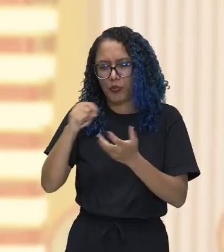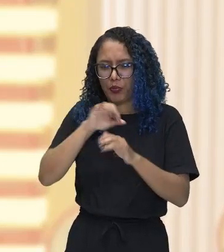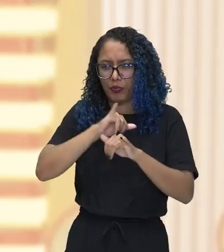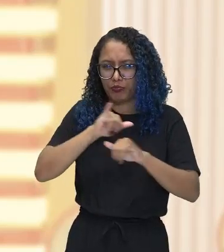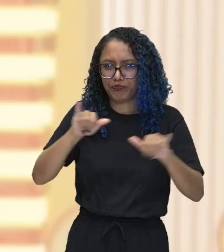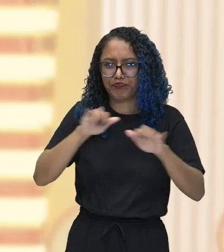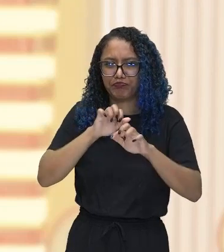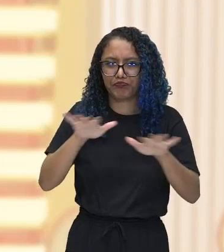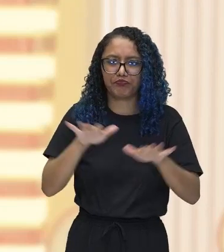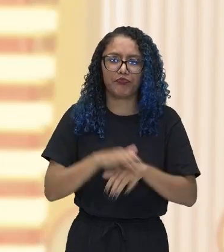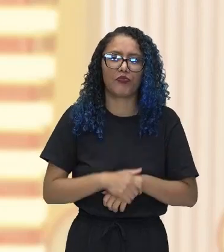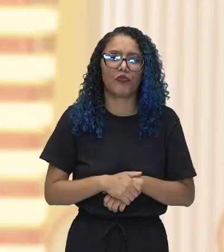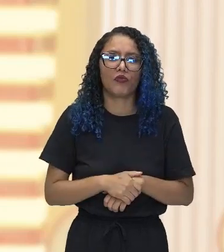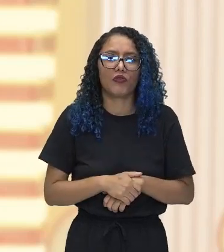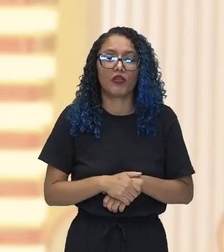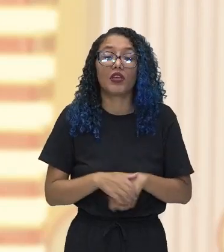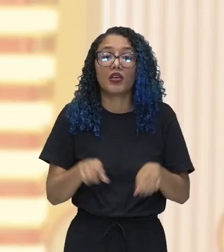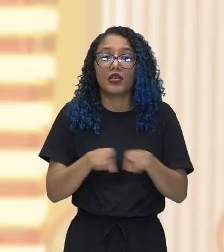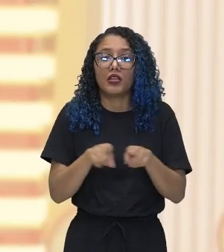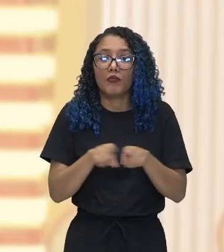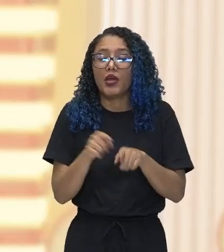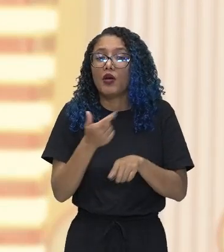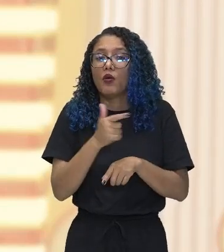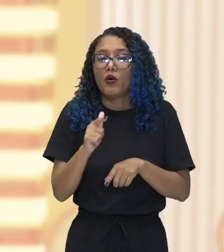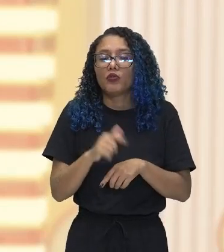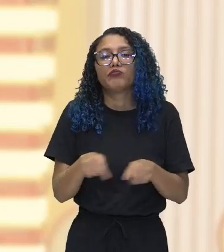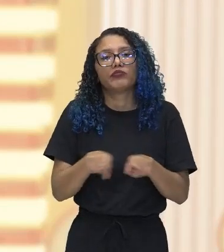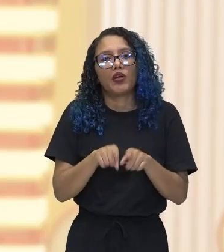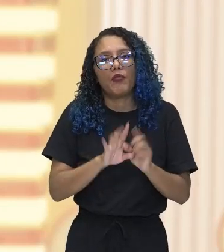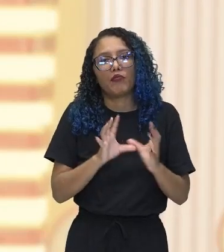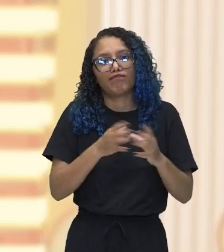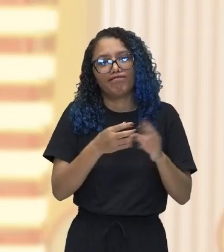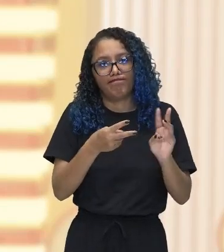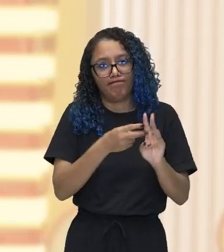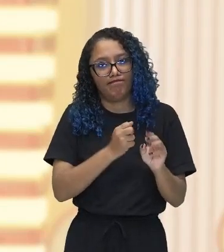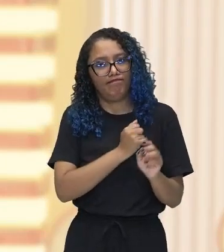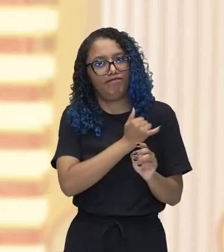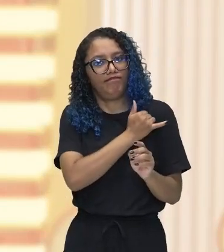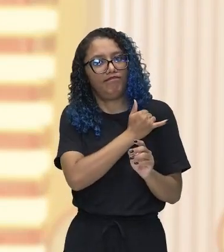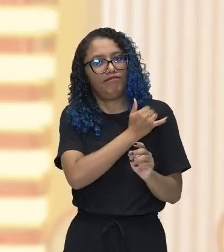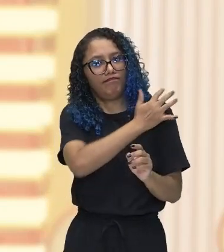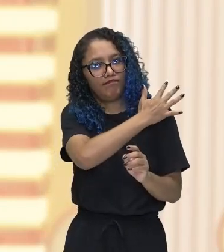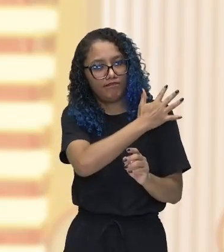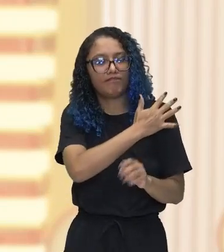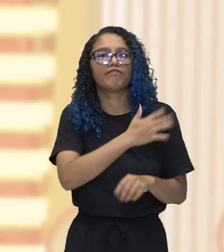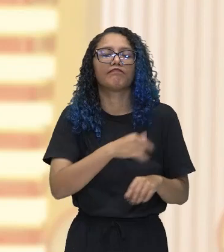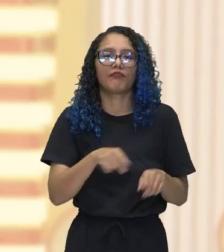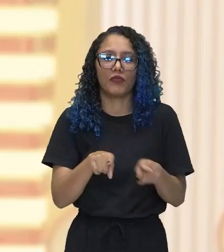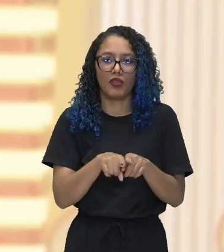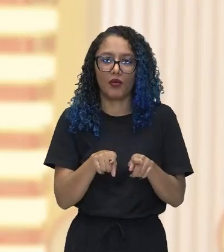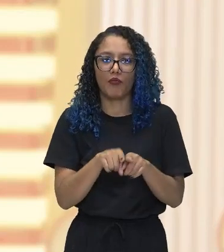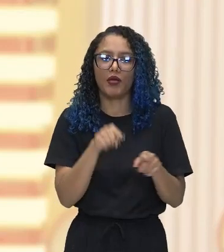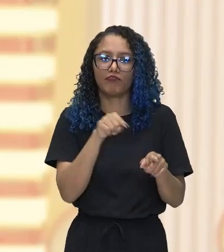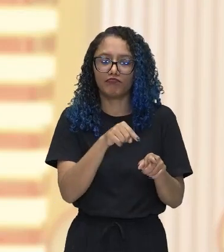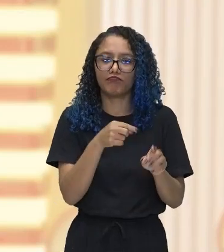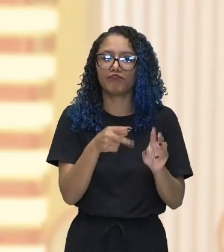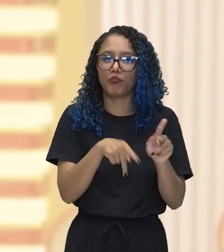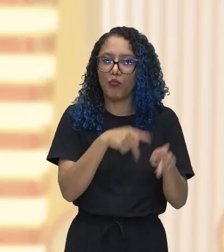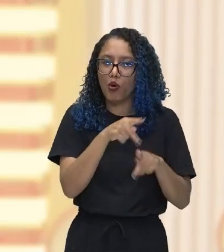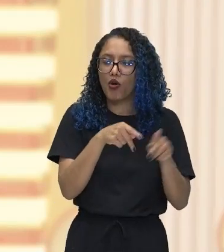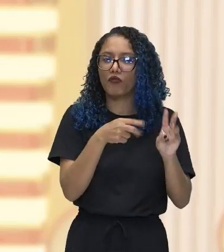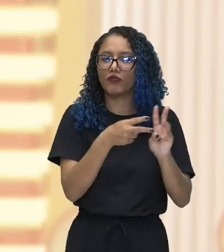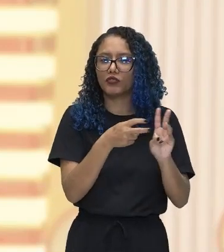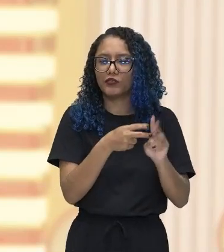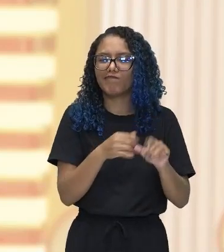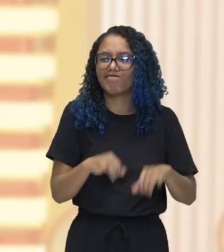para vocês também o caso aí dos Yanomamis também, né, que uma população indígena sofrendo aí por